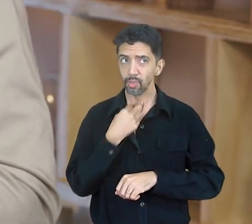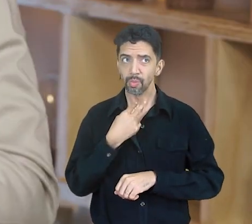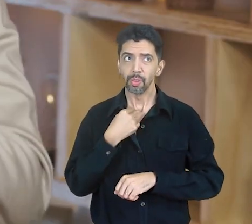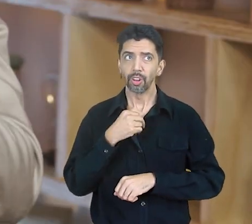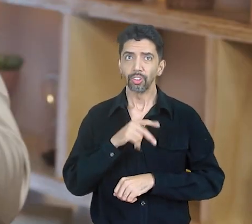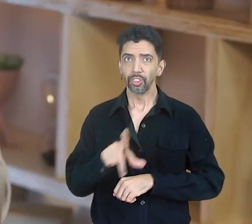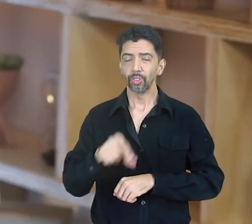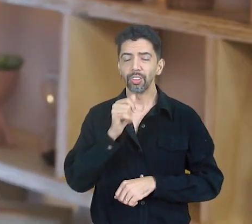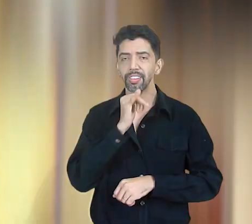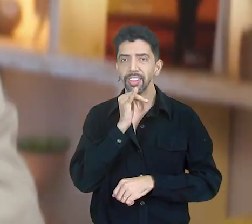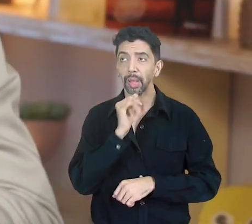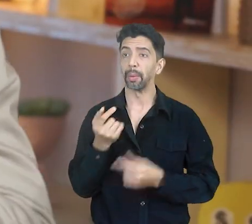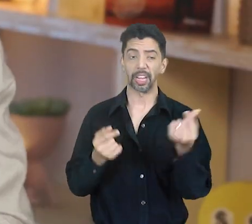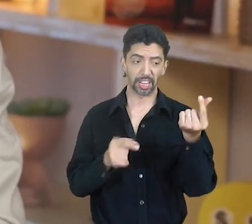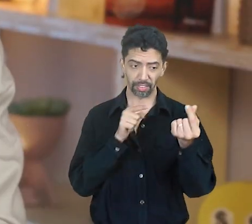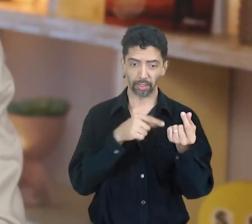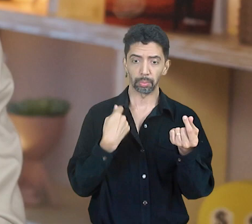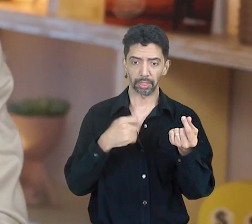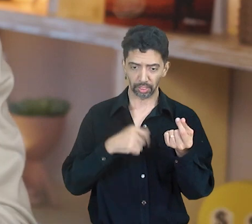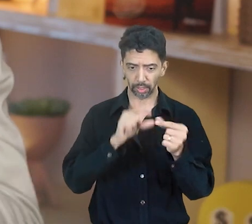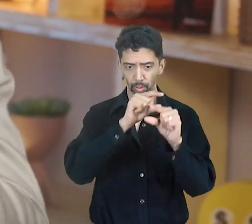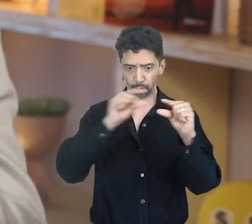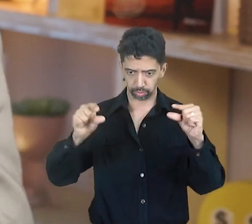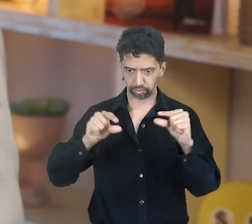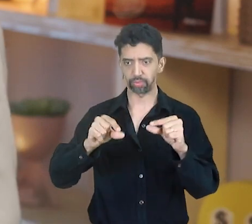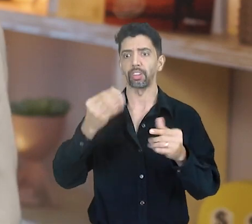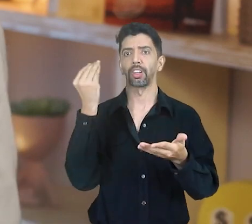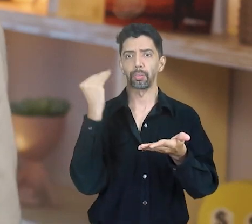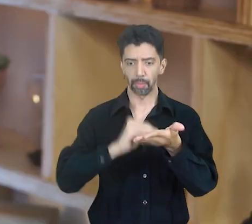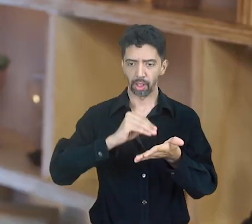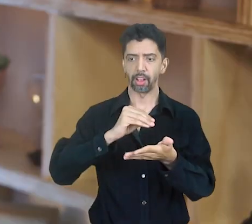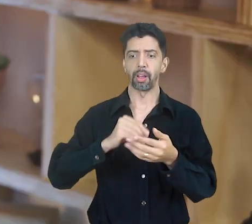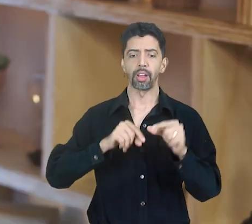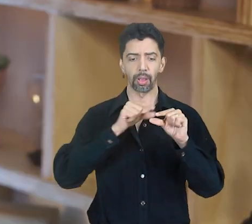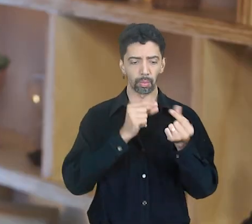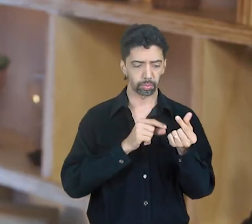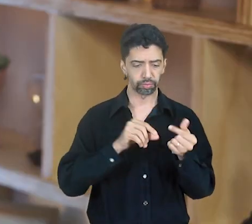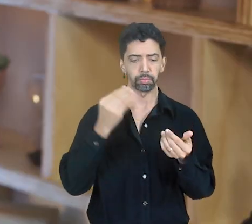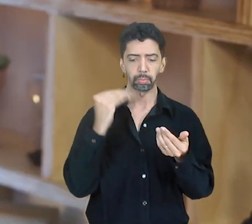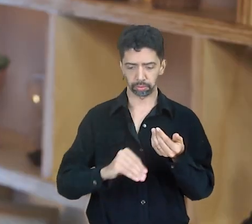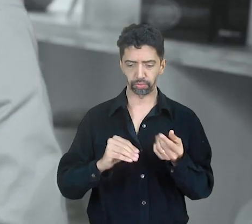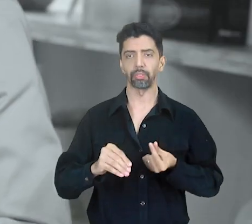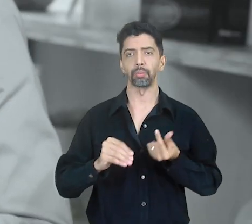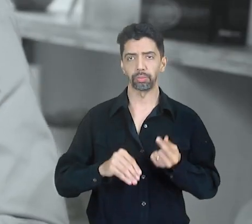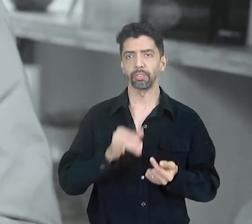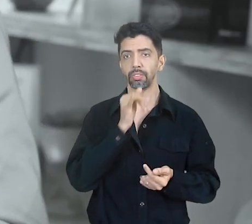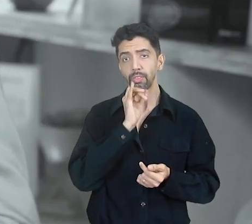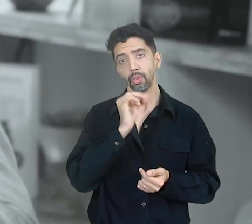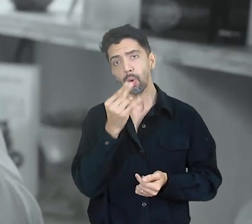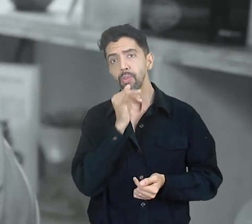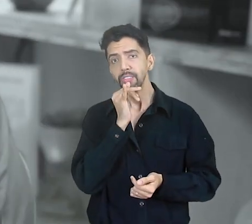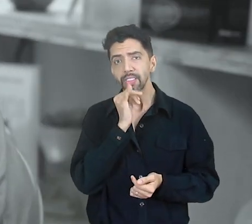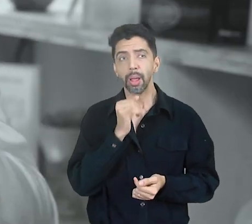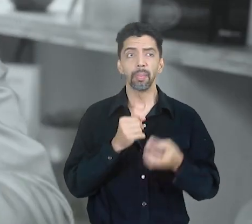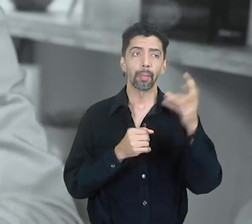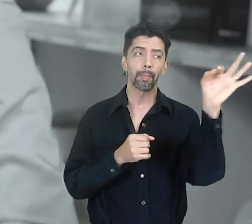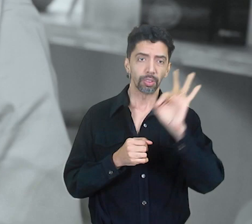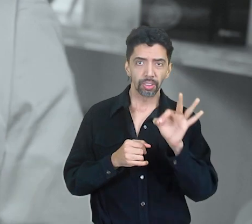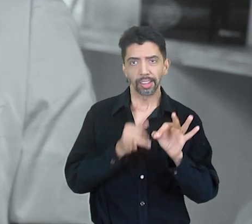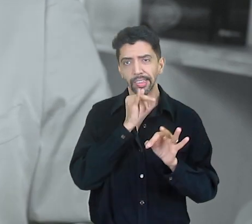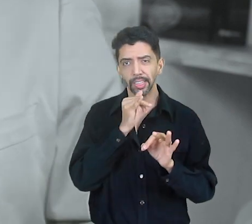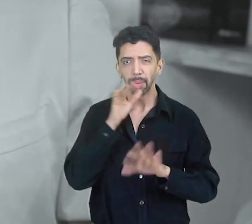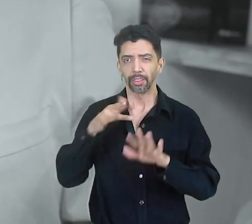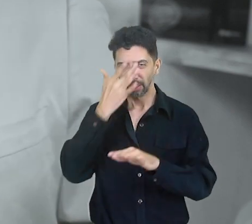gasto nisso ou naquilo. E também percentuais. Tem muita gente que fala assim, olha,